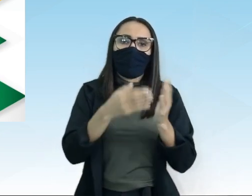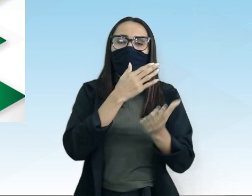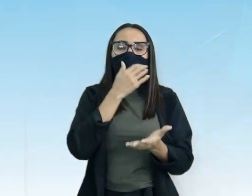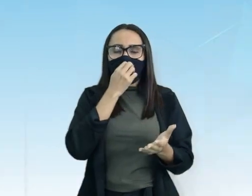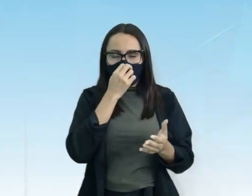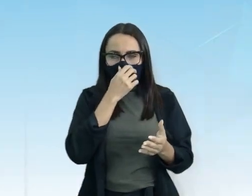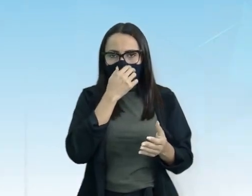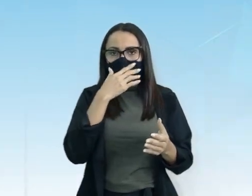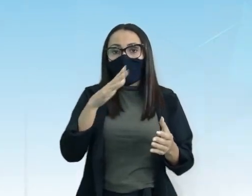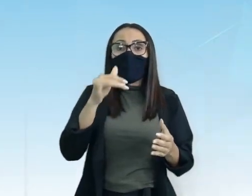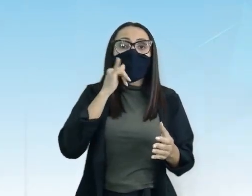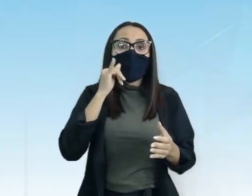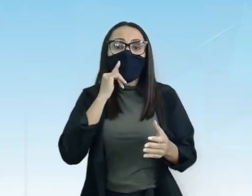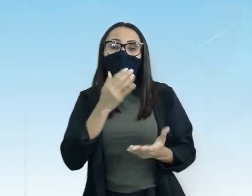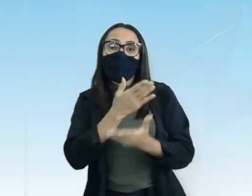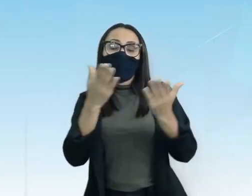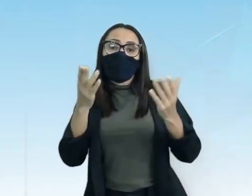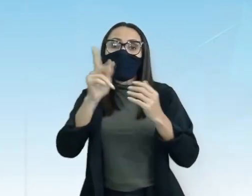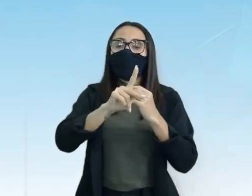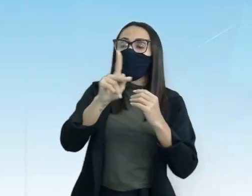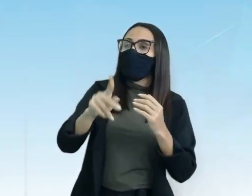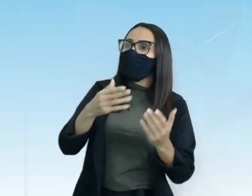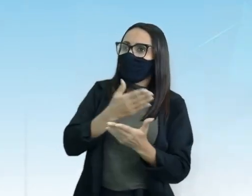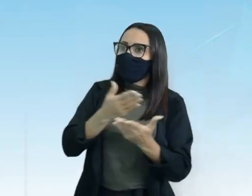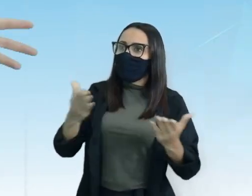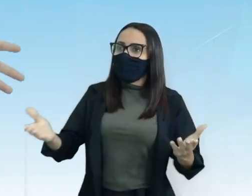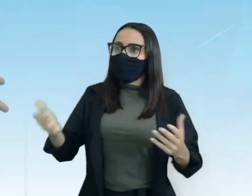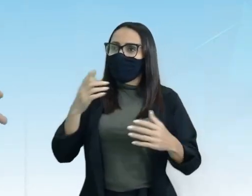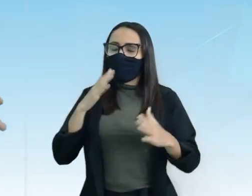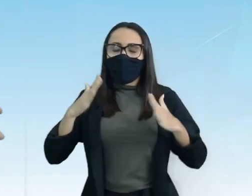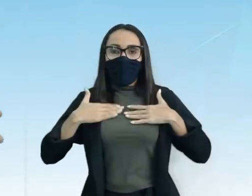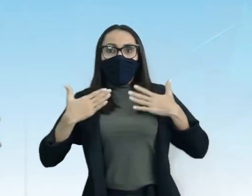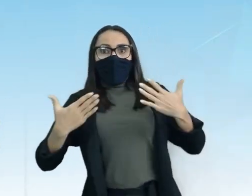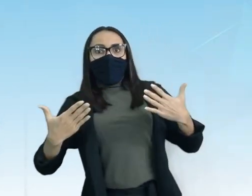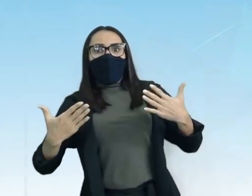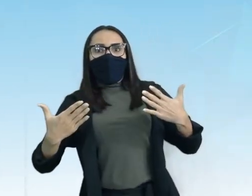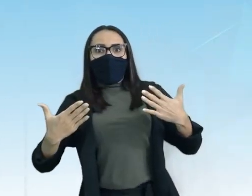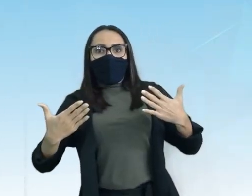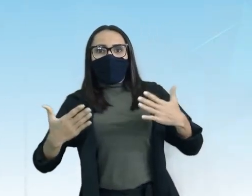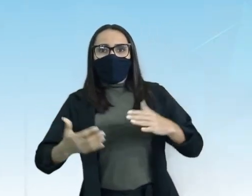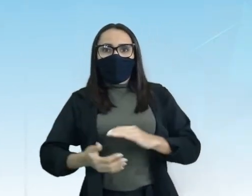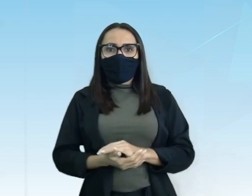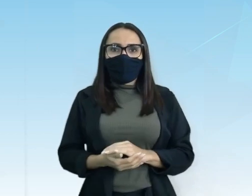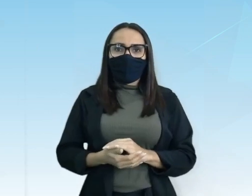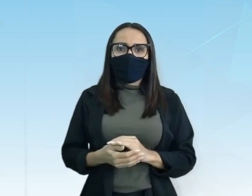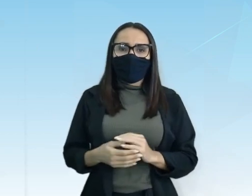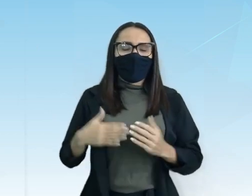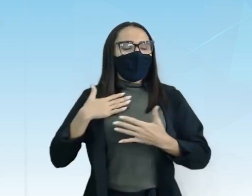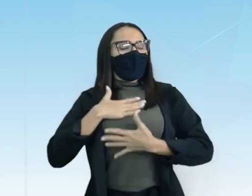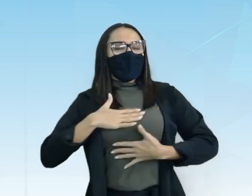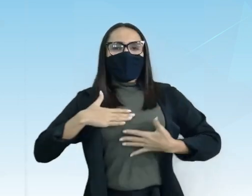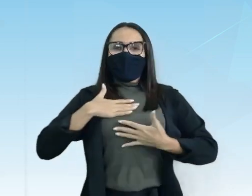perpassa. Por exemplo, aqui, professora Roberta, espanto, como é que seria? Alegria,